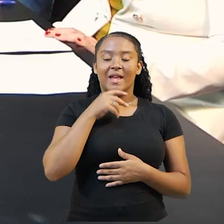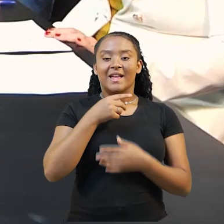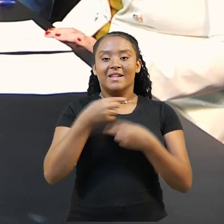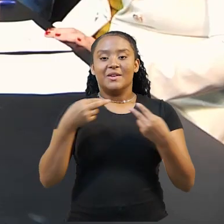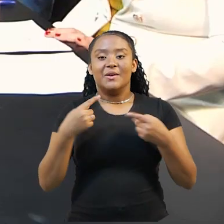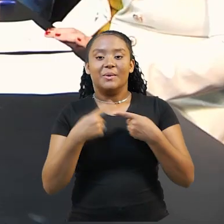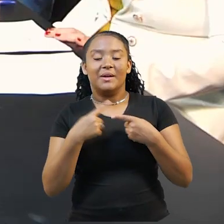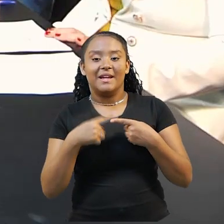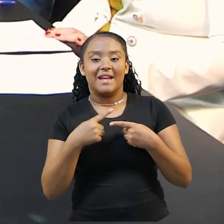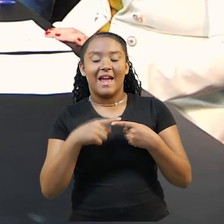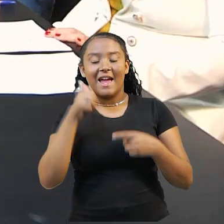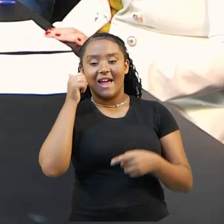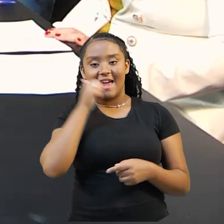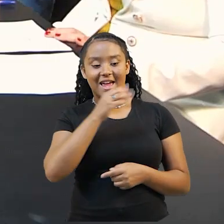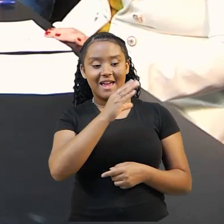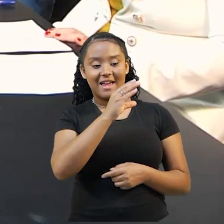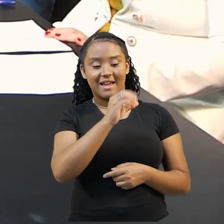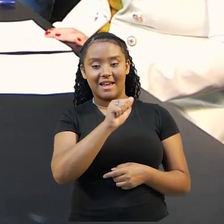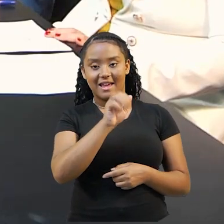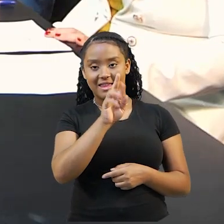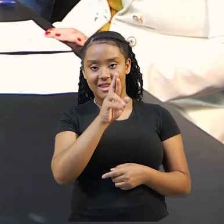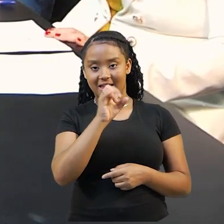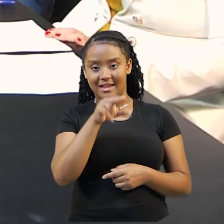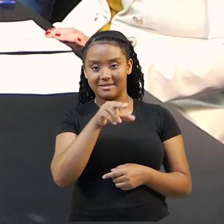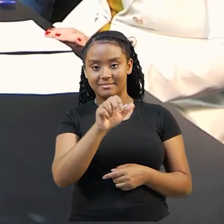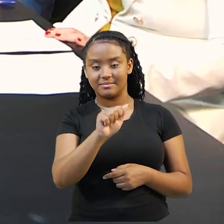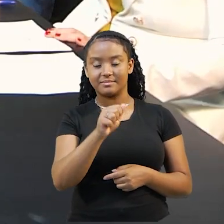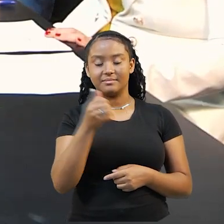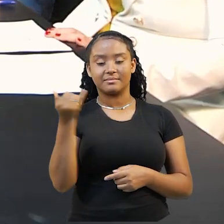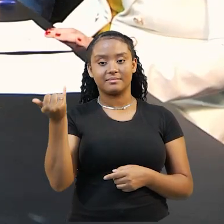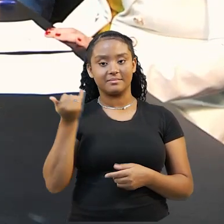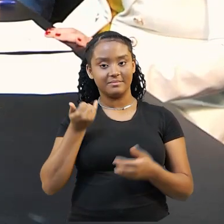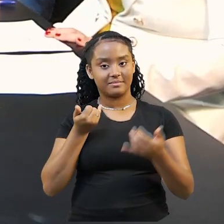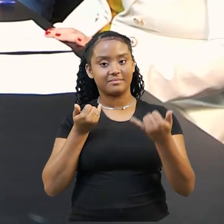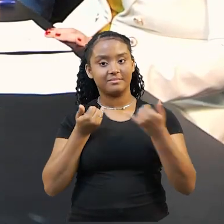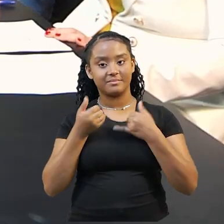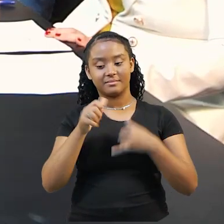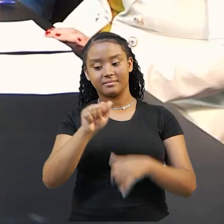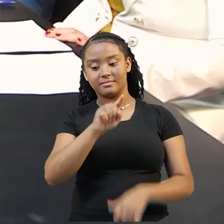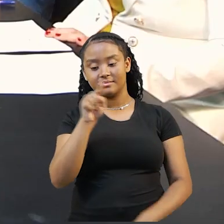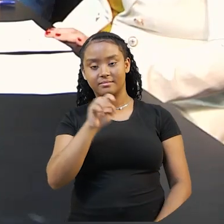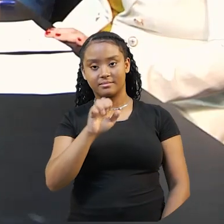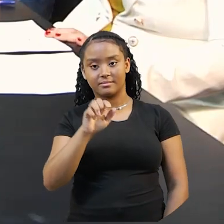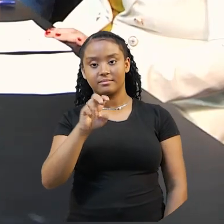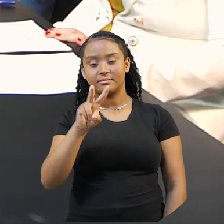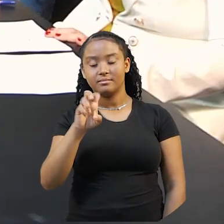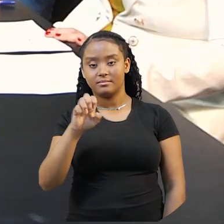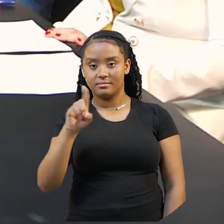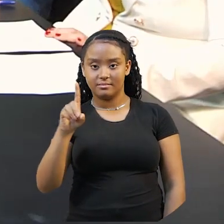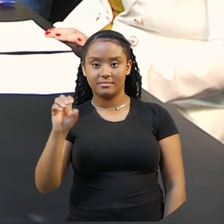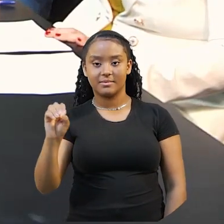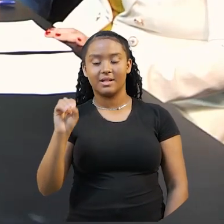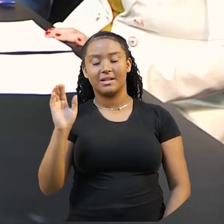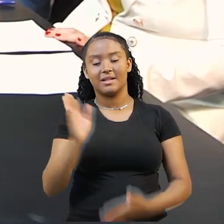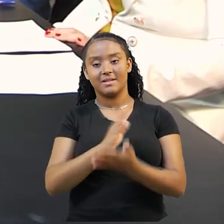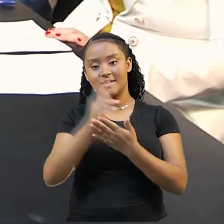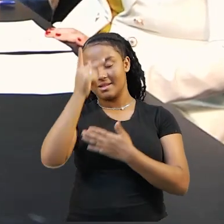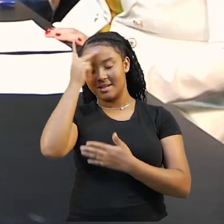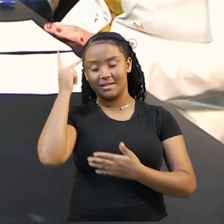porque a Catarina nos confidenciou que o Azevedo é uma coisa comum quando chamam ela. Não é